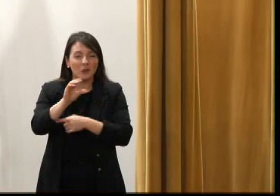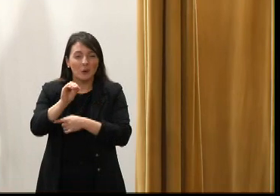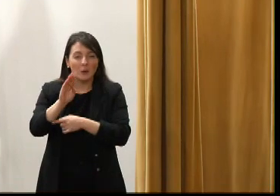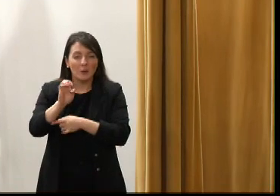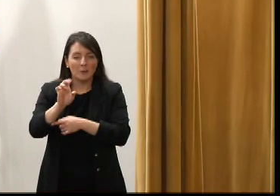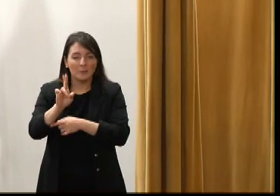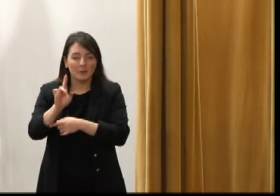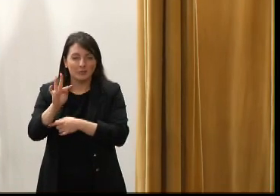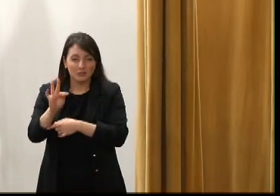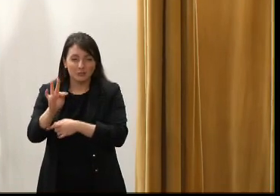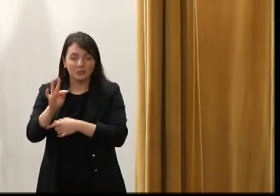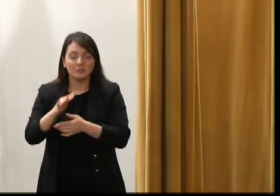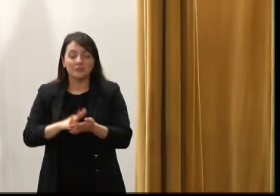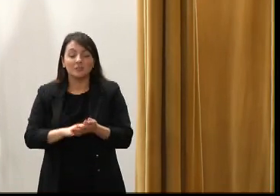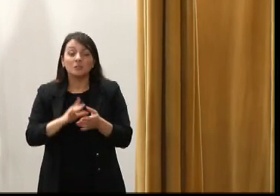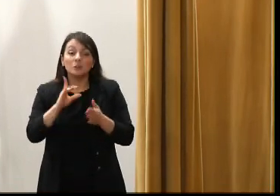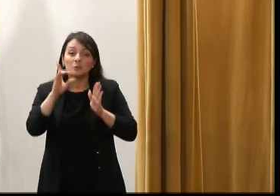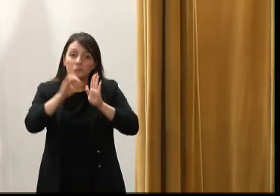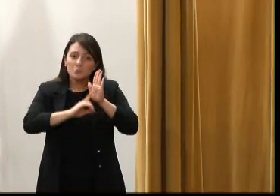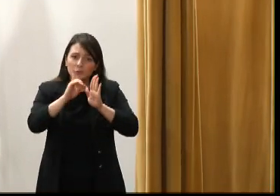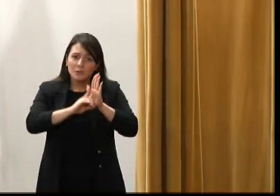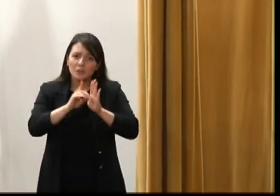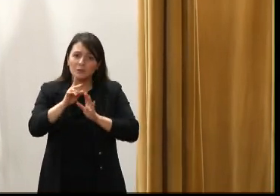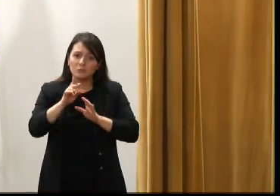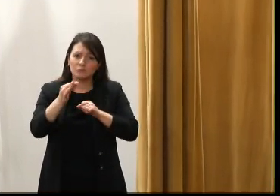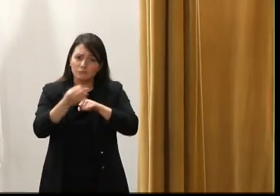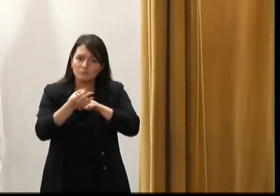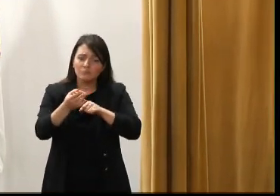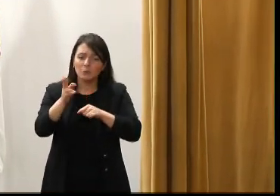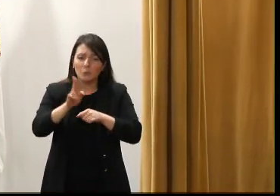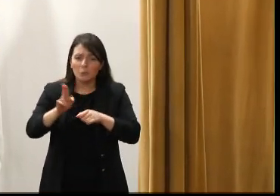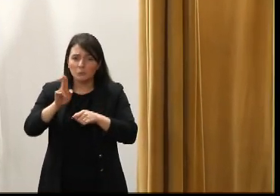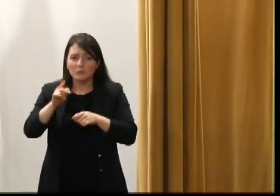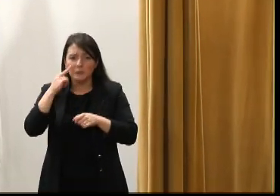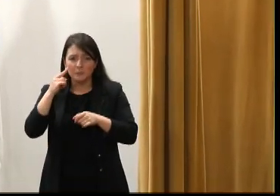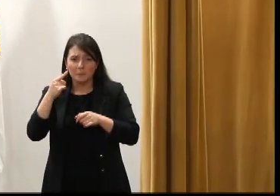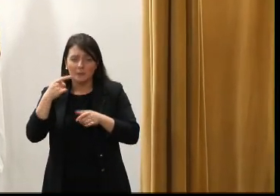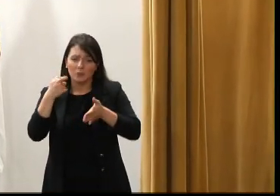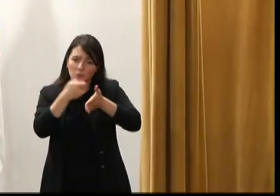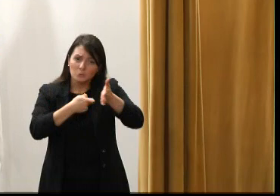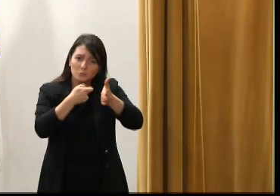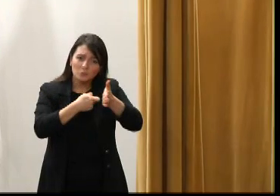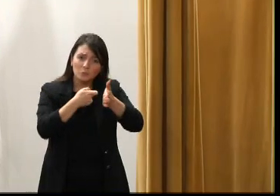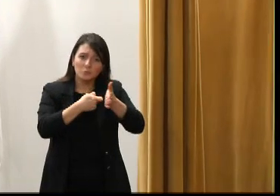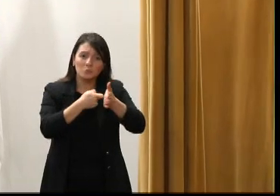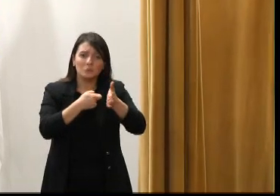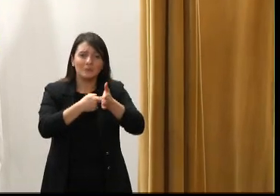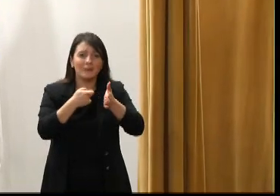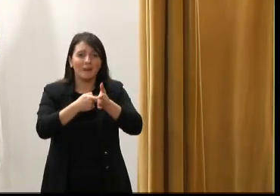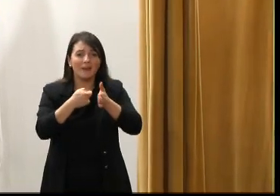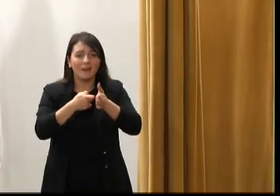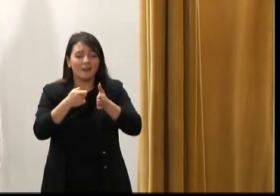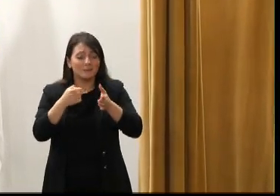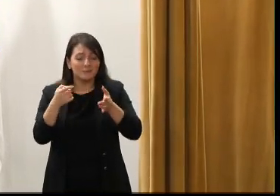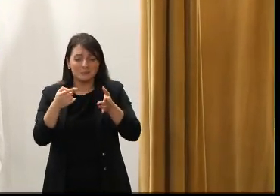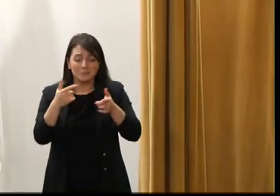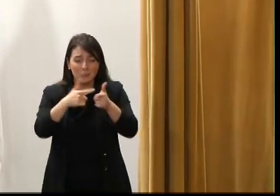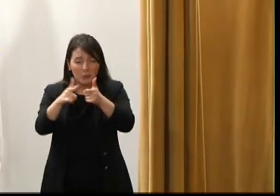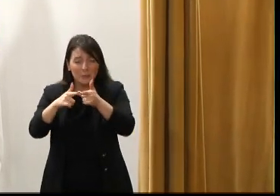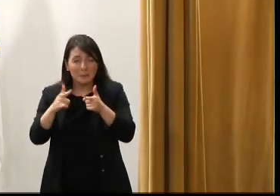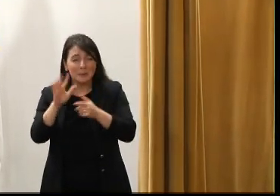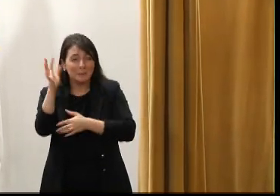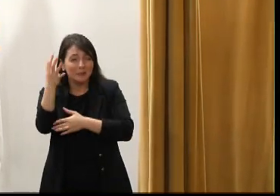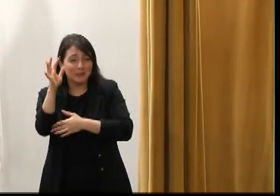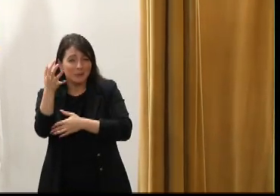que o direito que nós vamos usar para enfrentar eventos climáticos extremos não é o direito